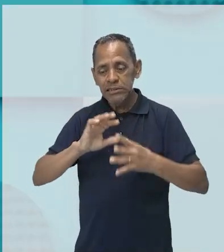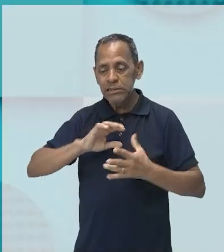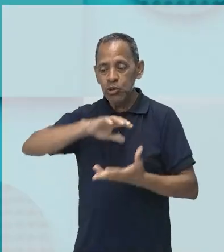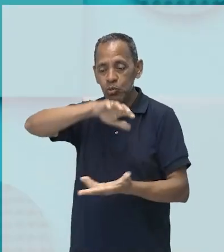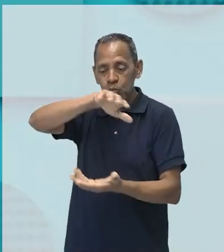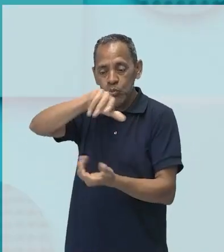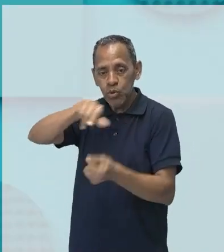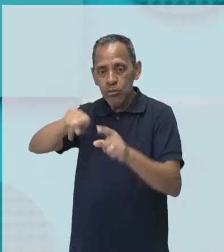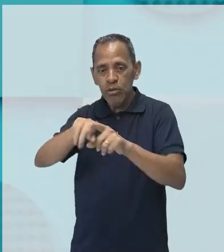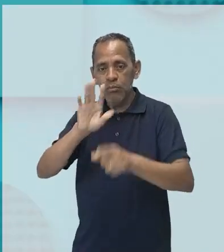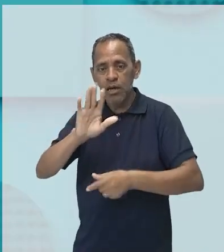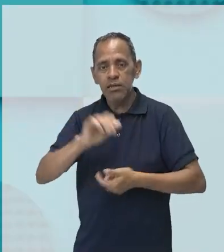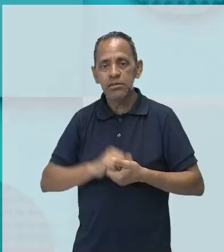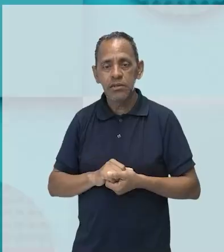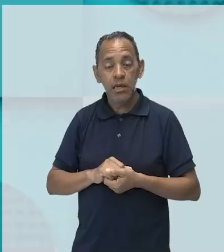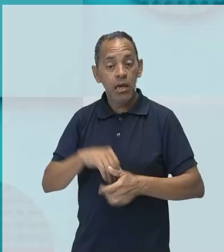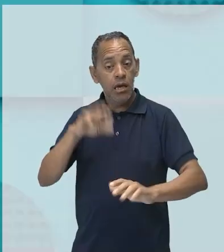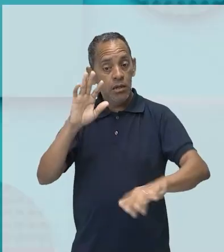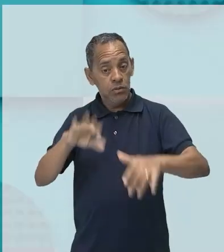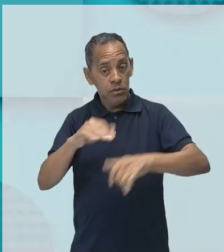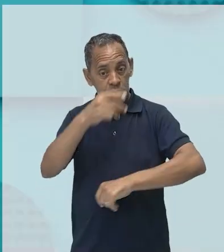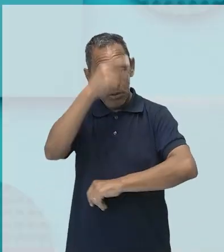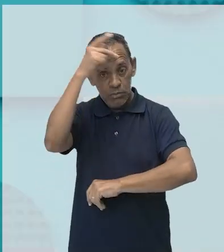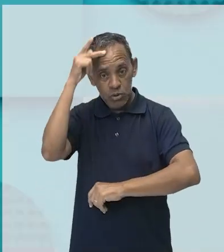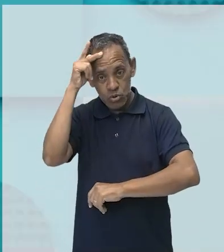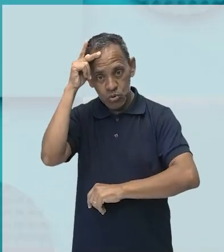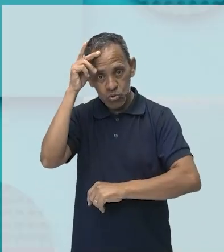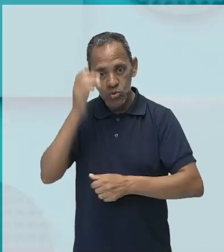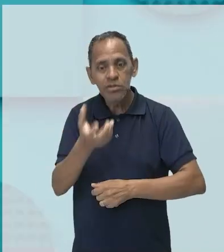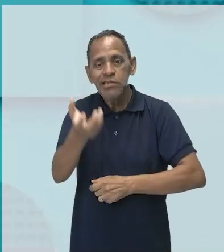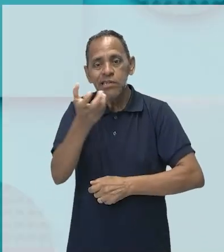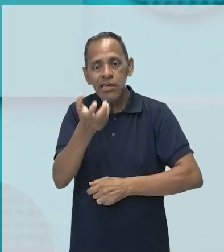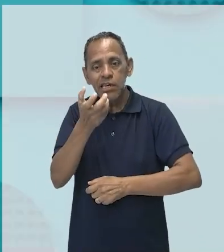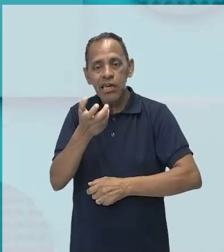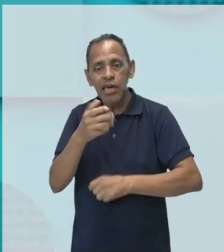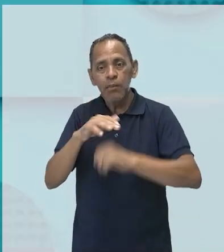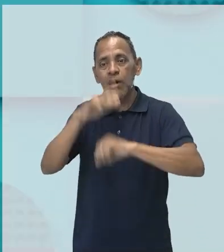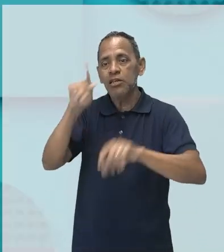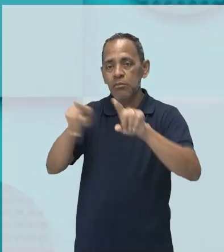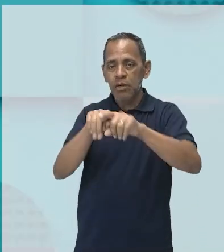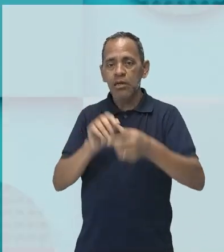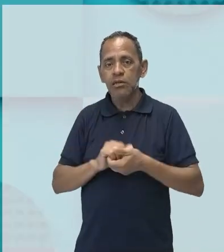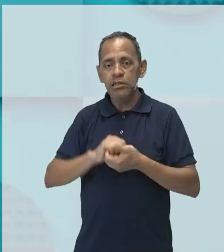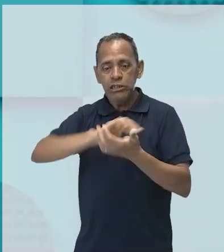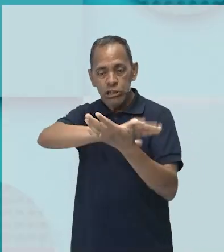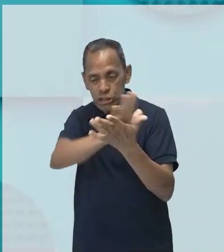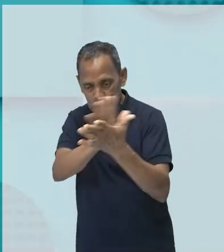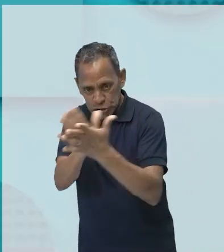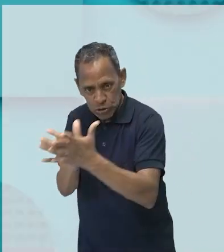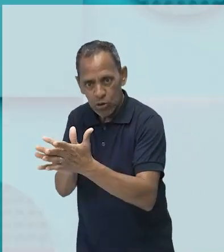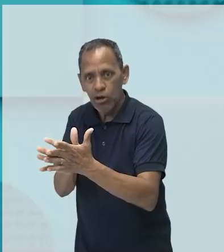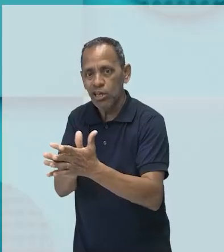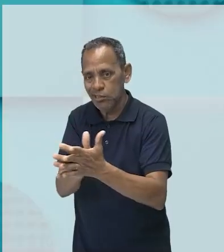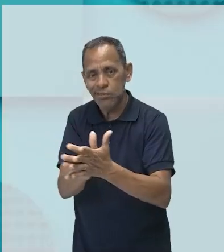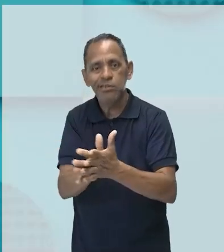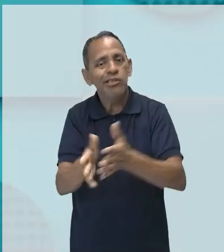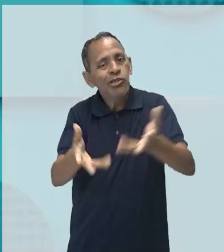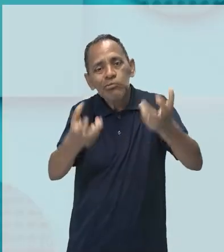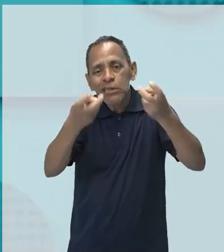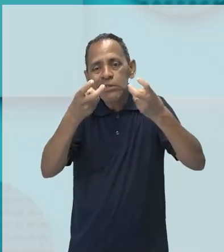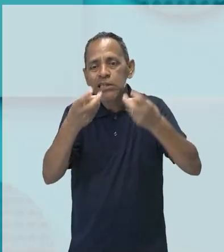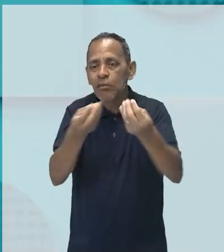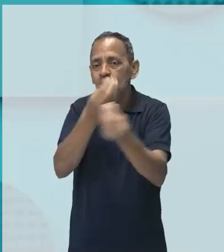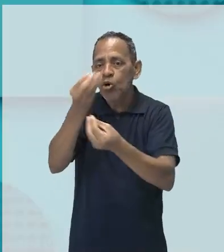Mas, às vezes, a ganância do homem, não é verdade, destrói. E aí não percebe ou estuda